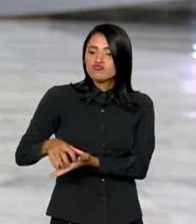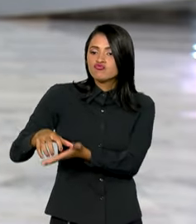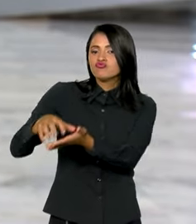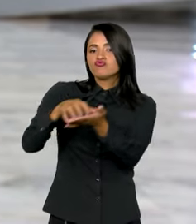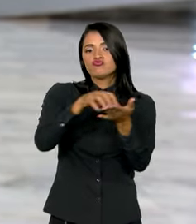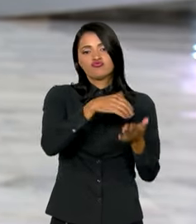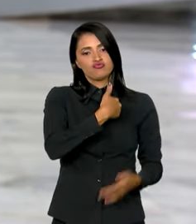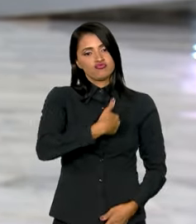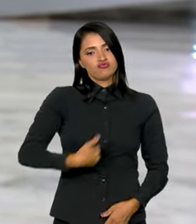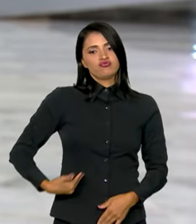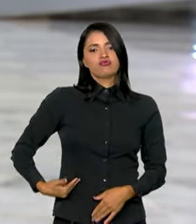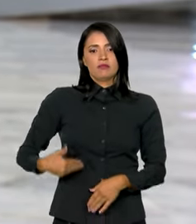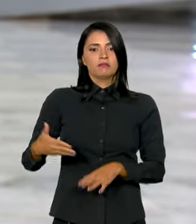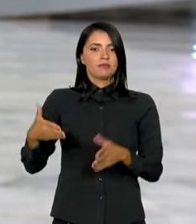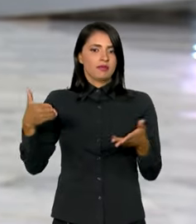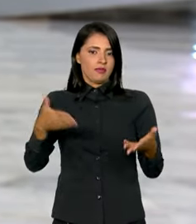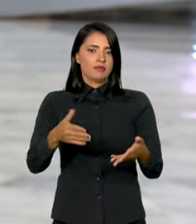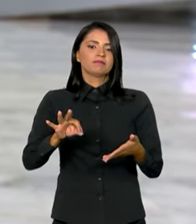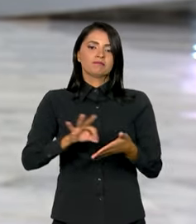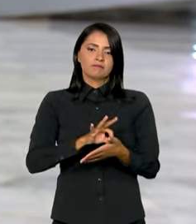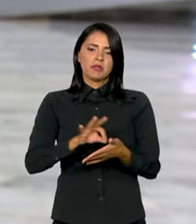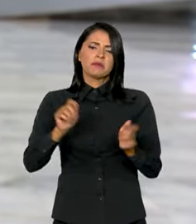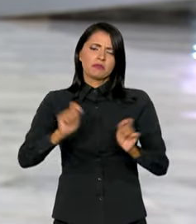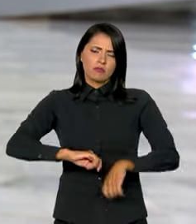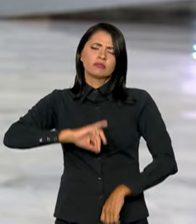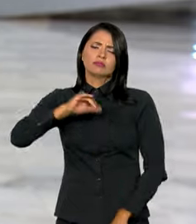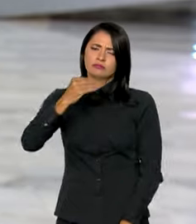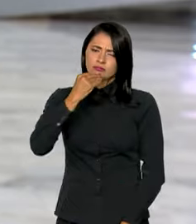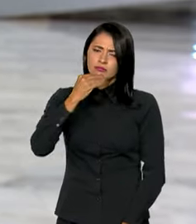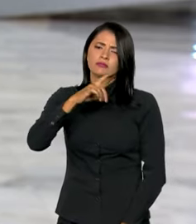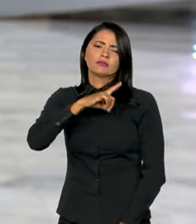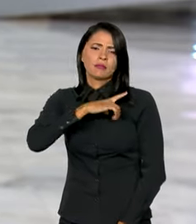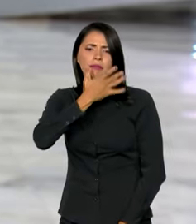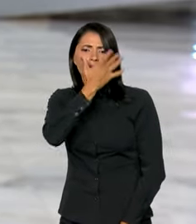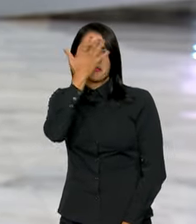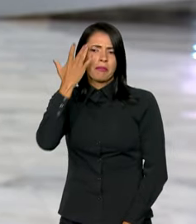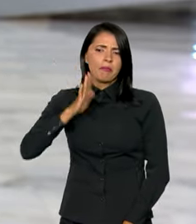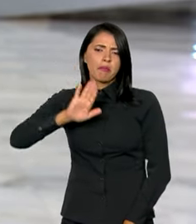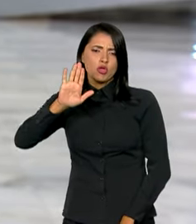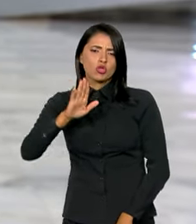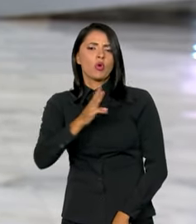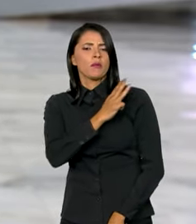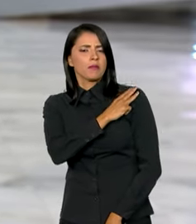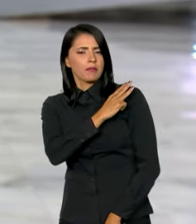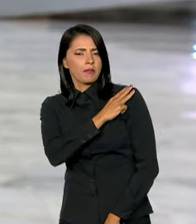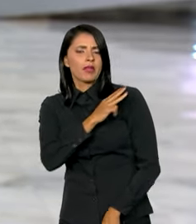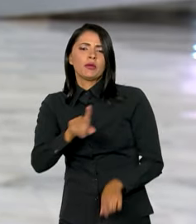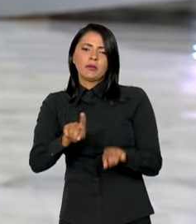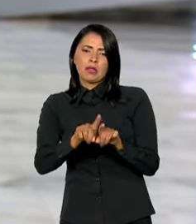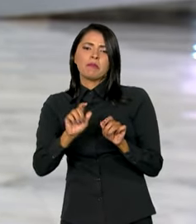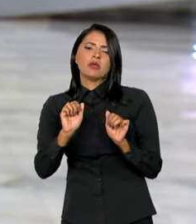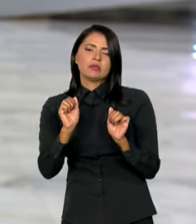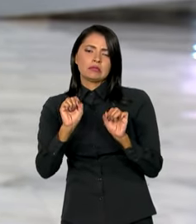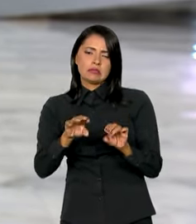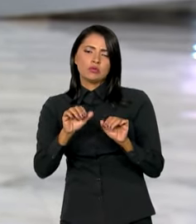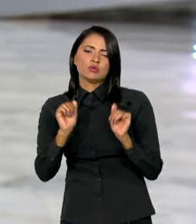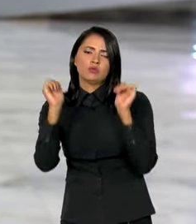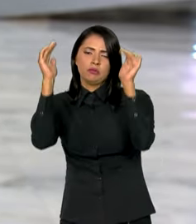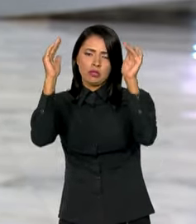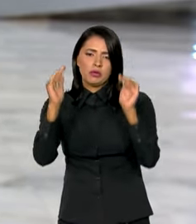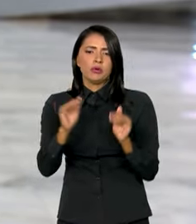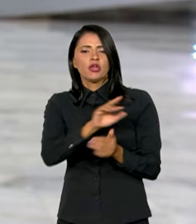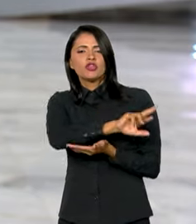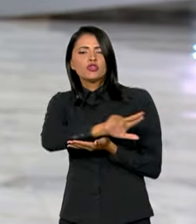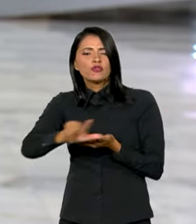públicos participantes. Haverá oportunidades tanto para candidatos de nível médio quanto superior e em